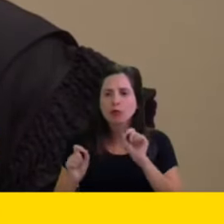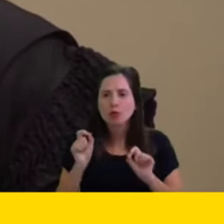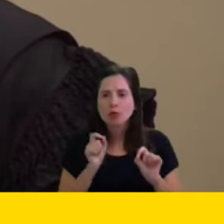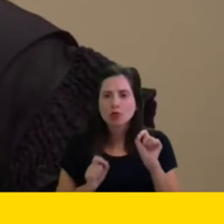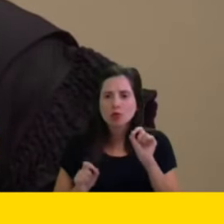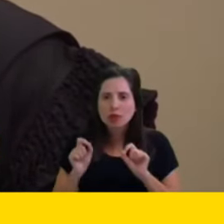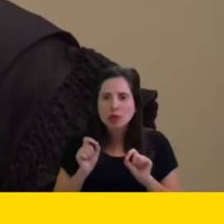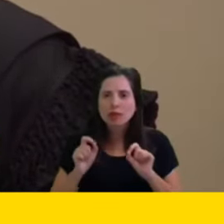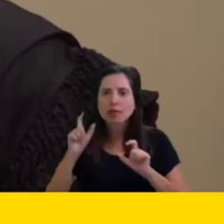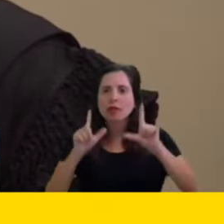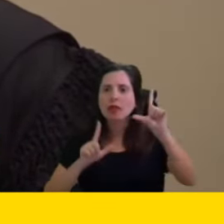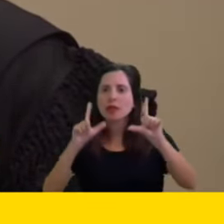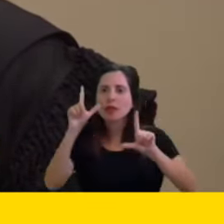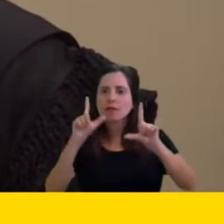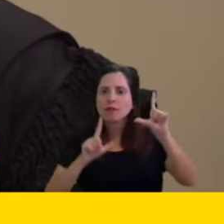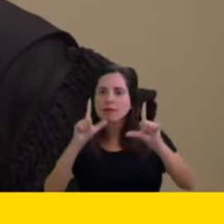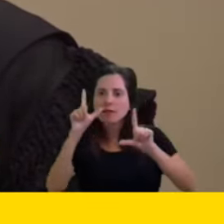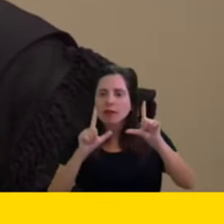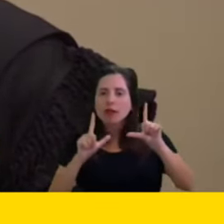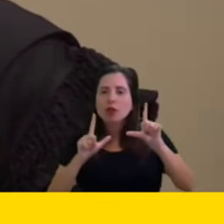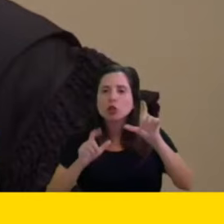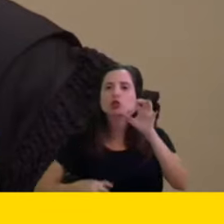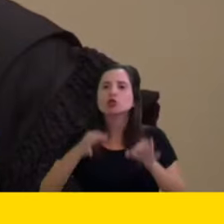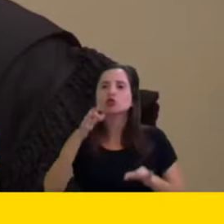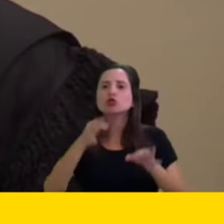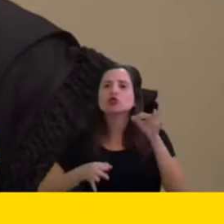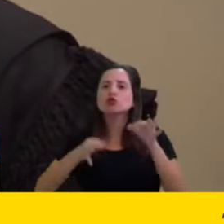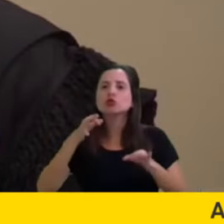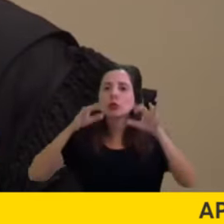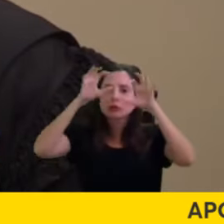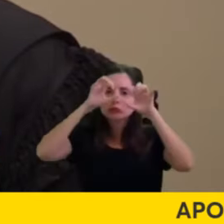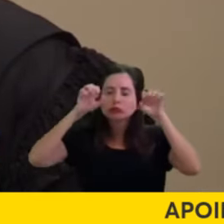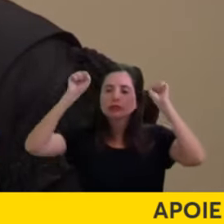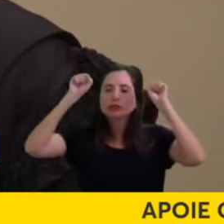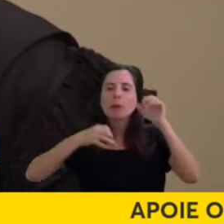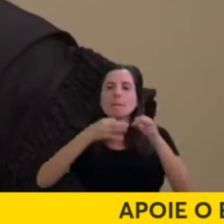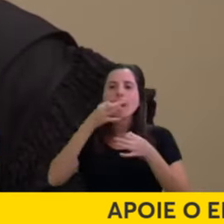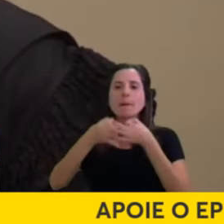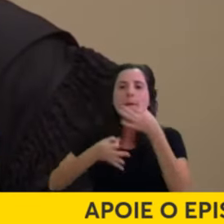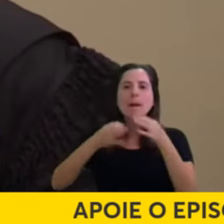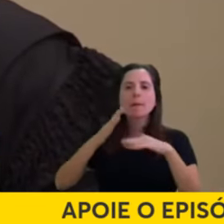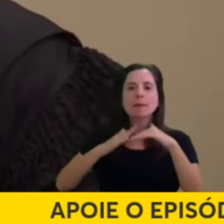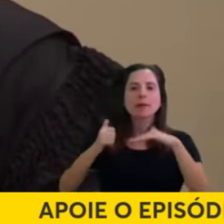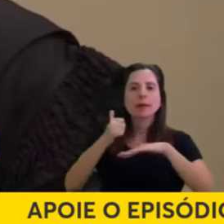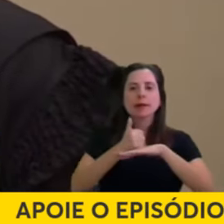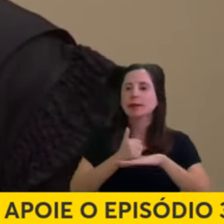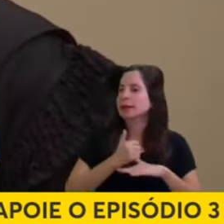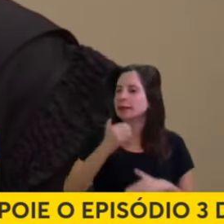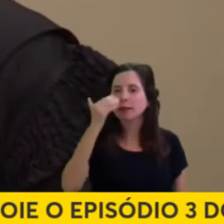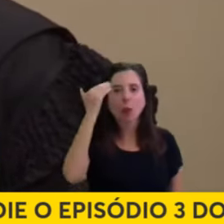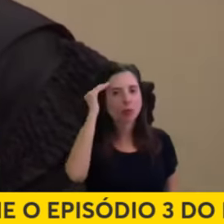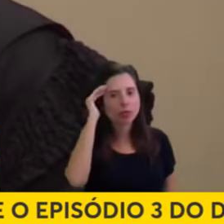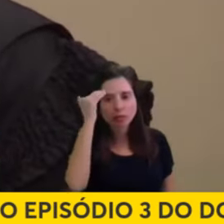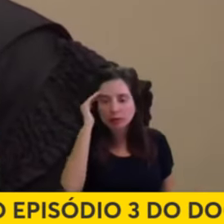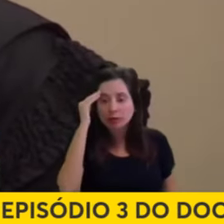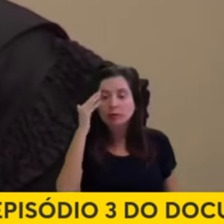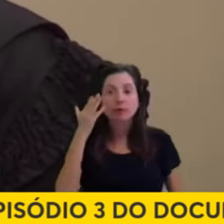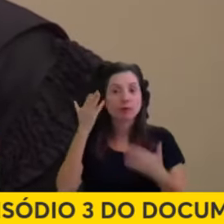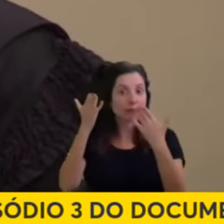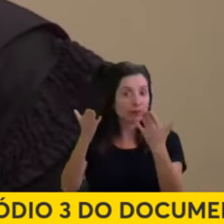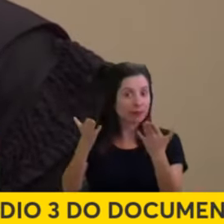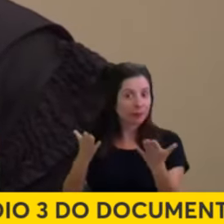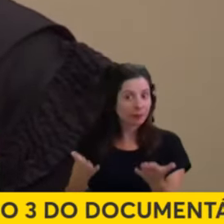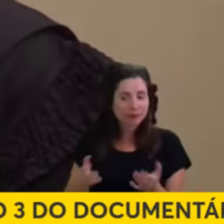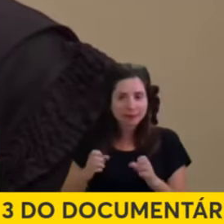televisionamento das sessões dos julgamentos dos tribunais superiores gerando os comentaristas leigos de ocasião Face a essa conjuntura defender a